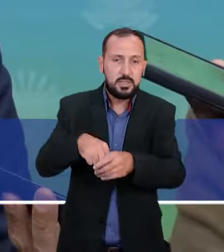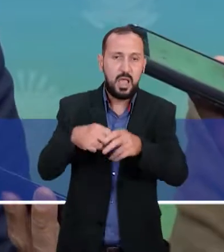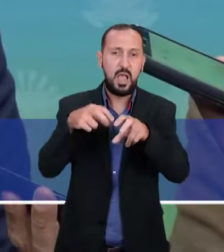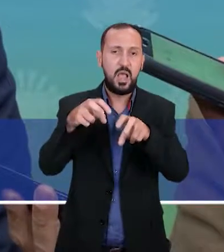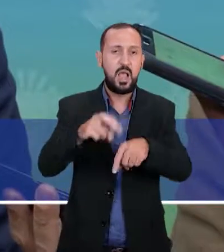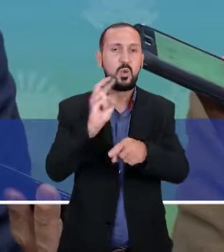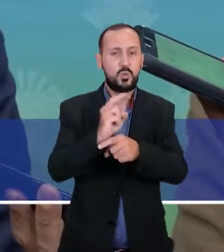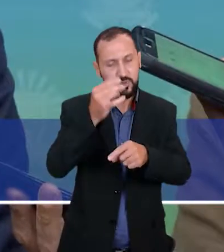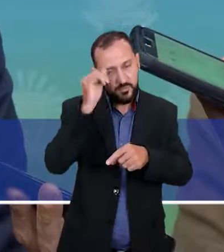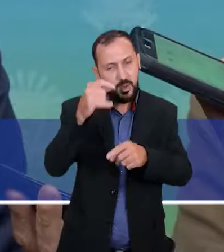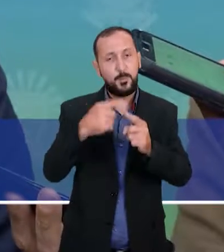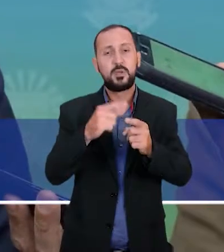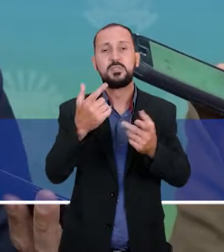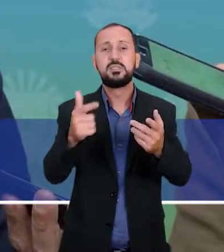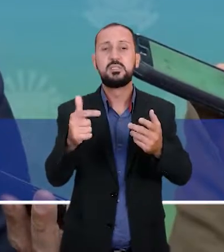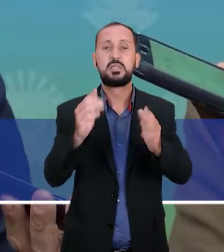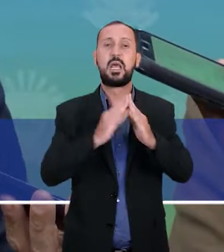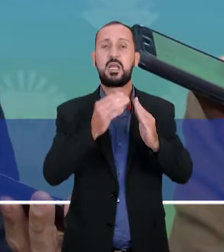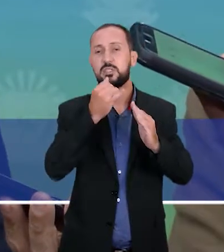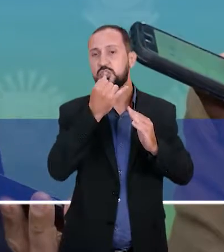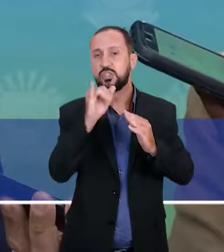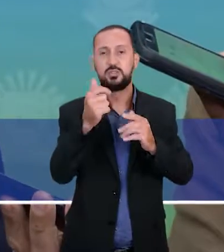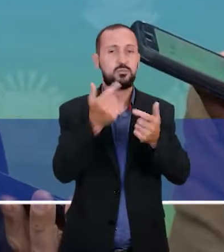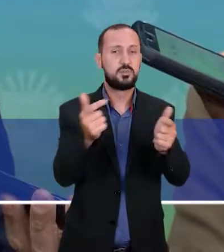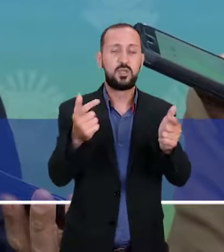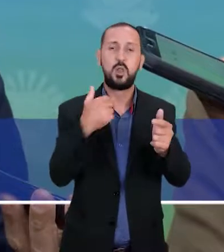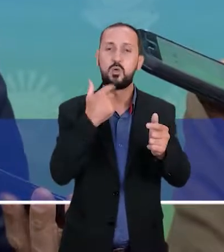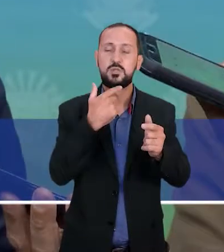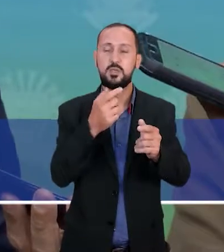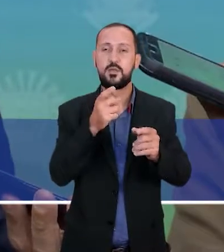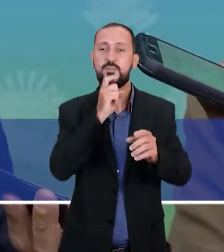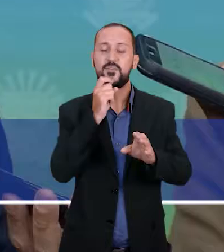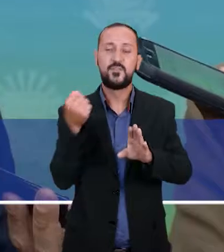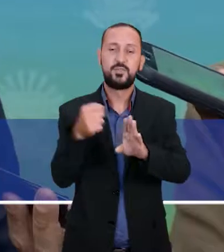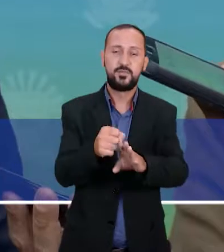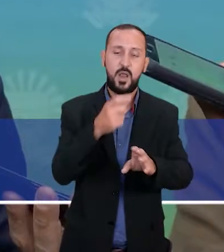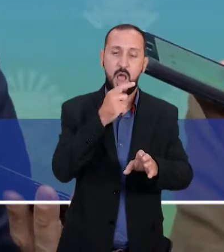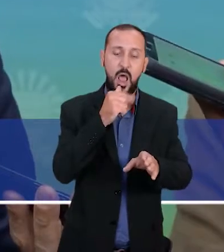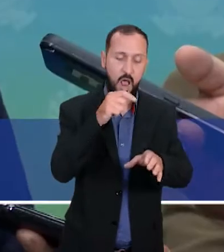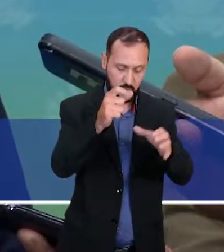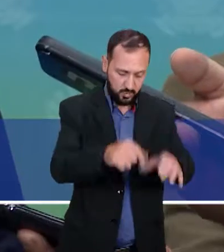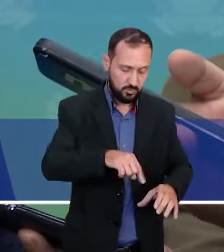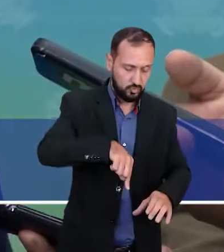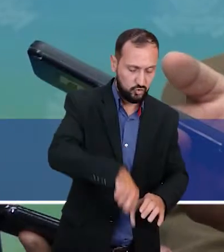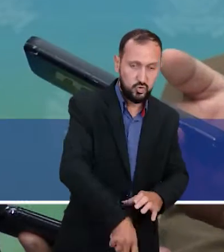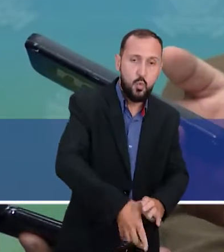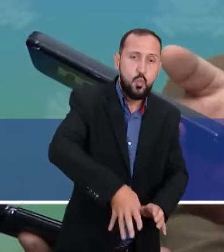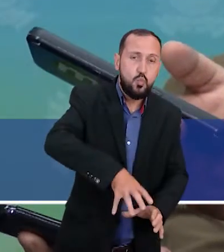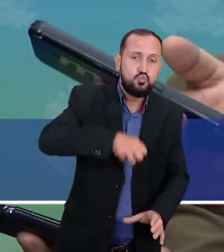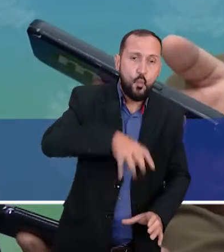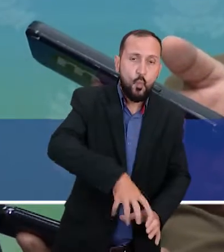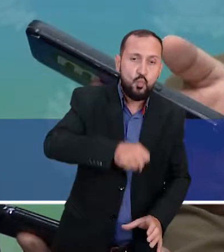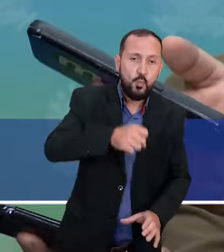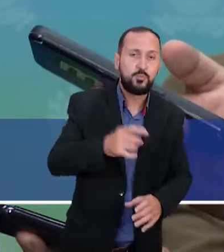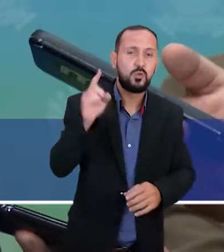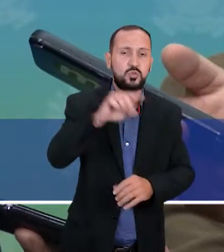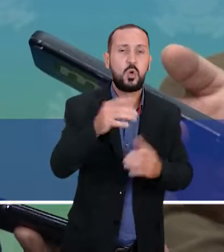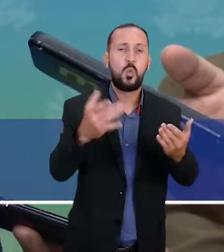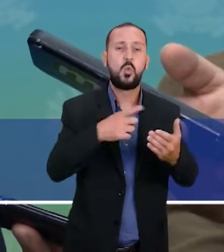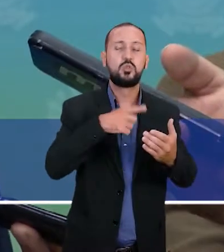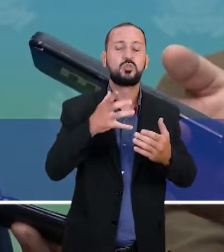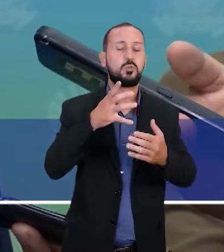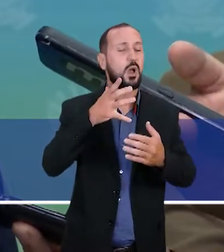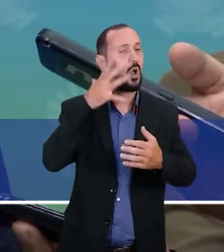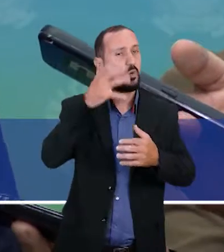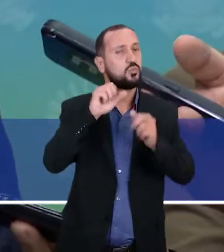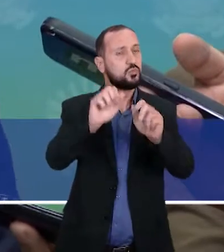tem energia na sua casa? Ele não pode ter uma geladeira, uma bomba de puxar água. Num dia como hoje, numa audiência